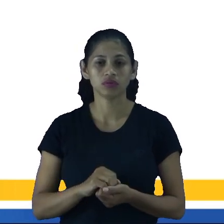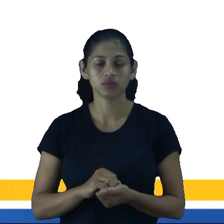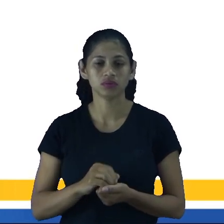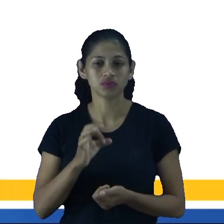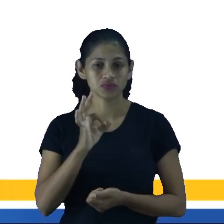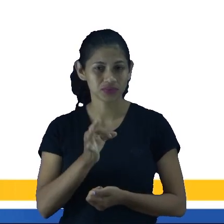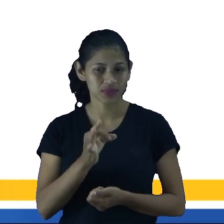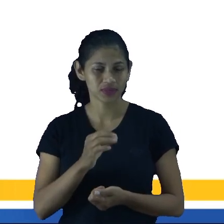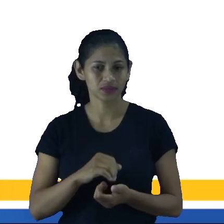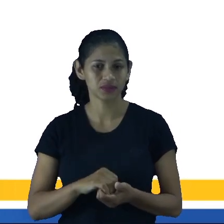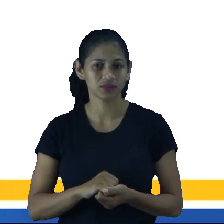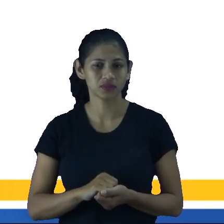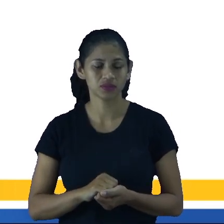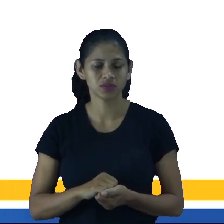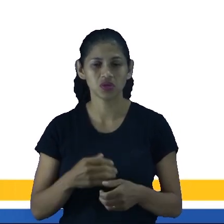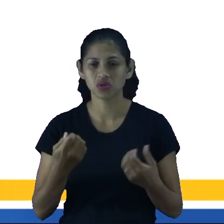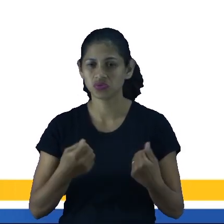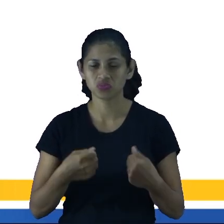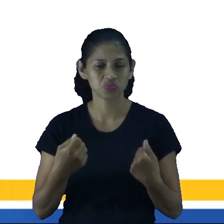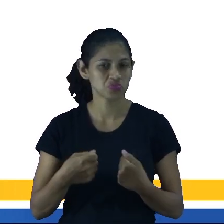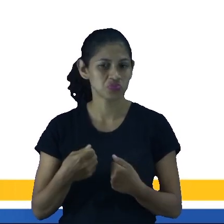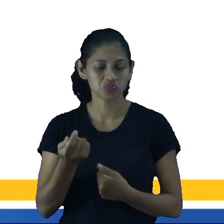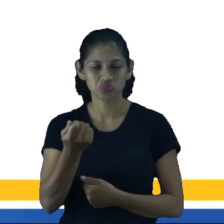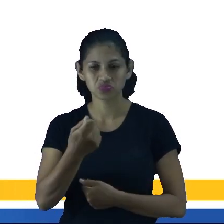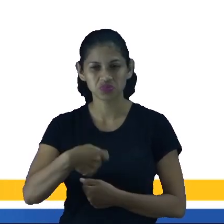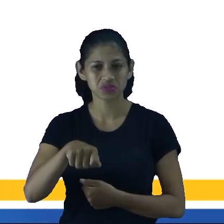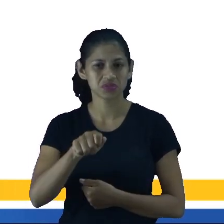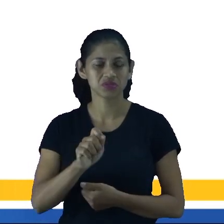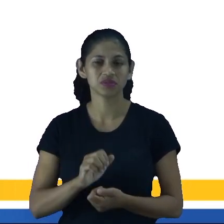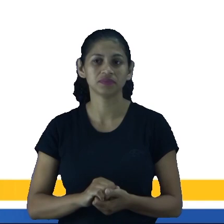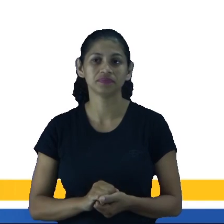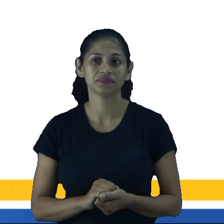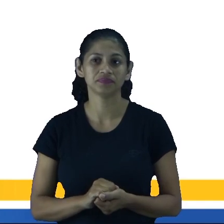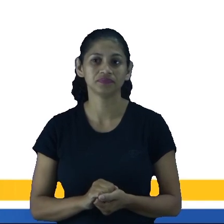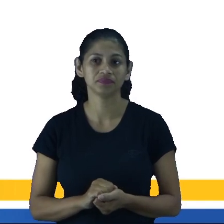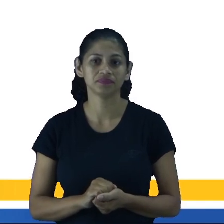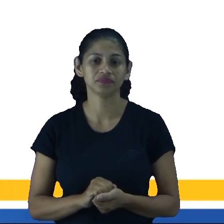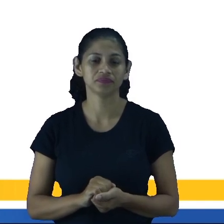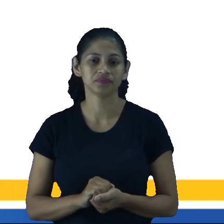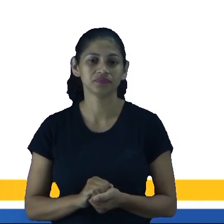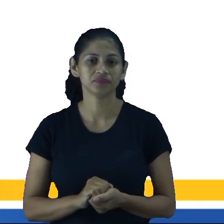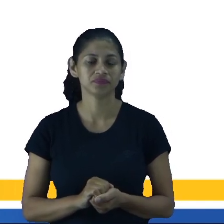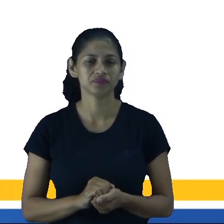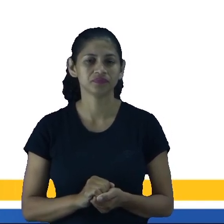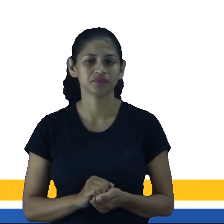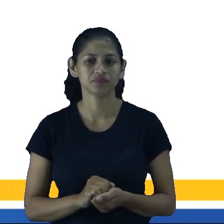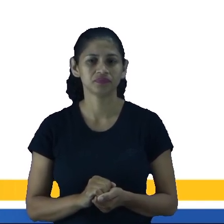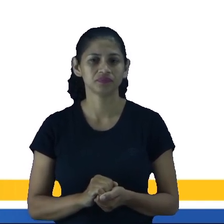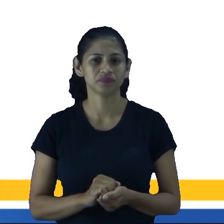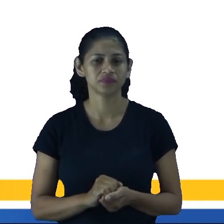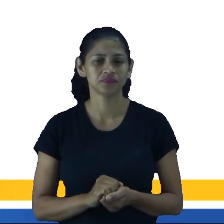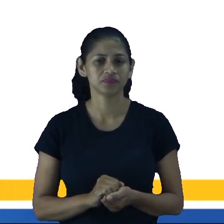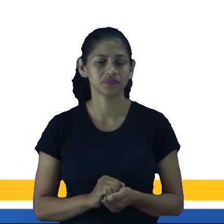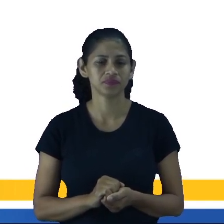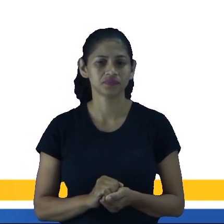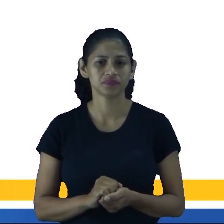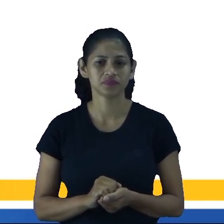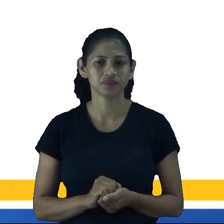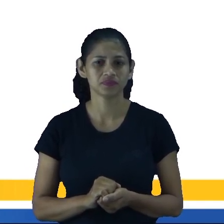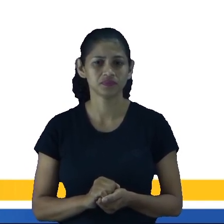Então, não preciso falar a mesma coisa duas vezes, tá? He trabalhado, né, por 3